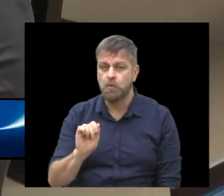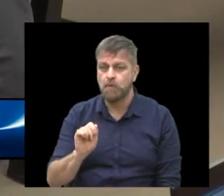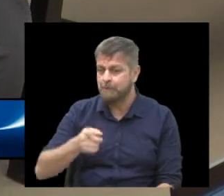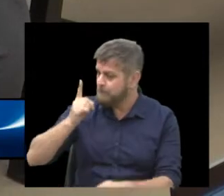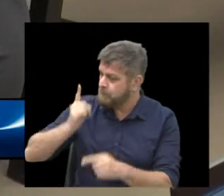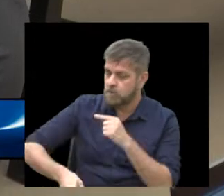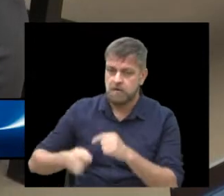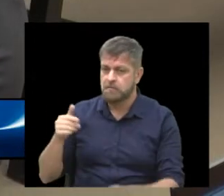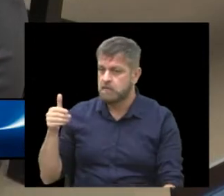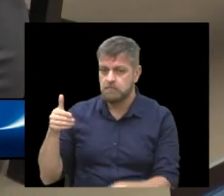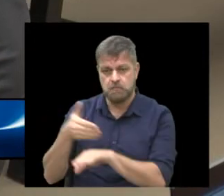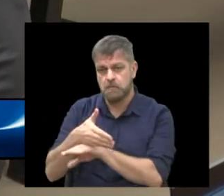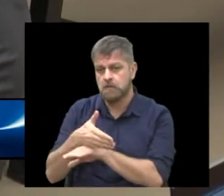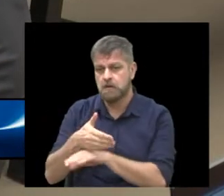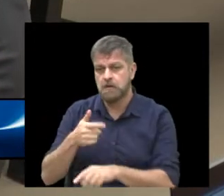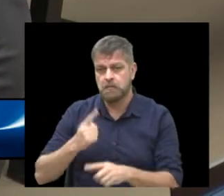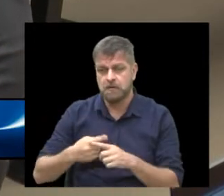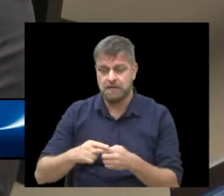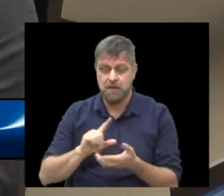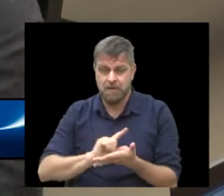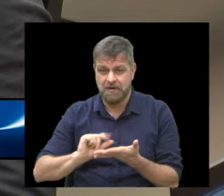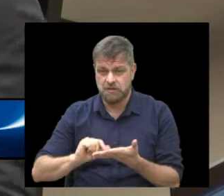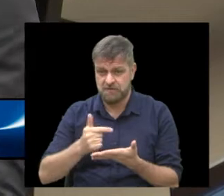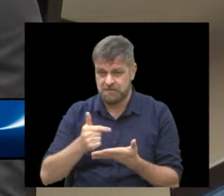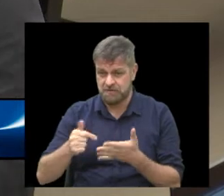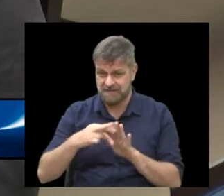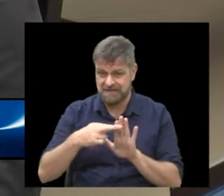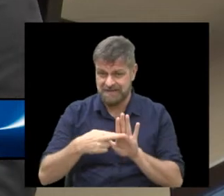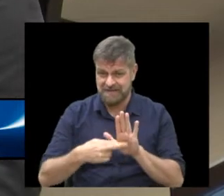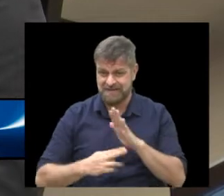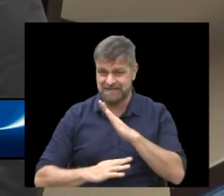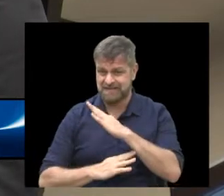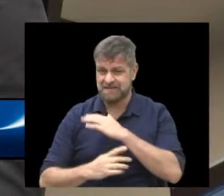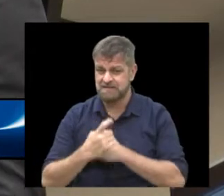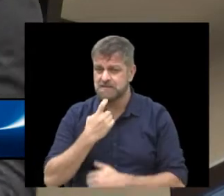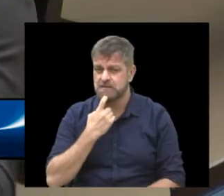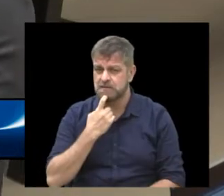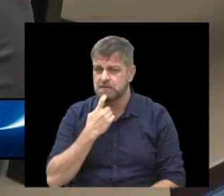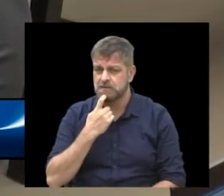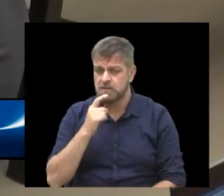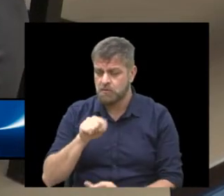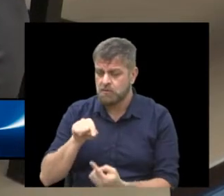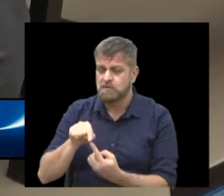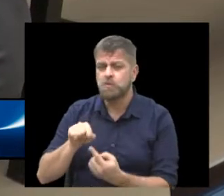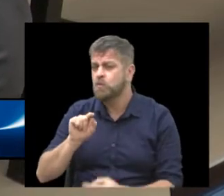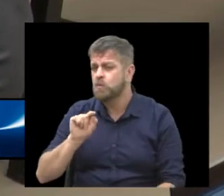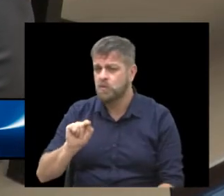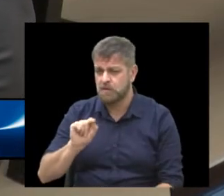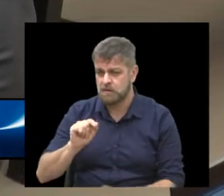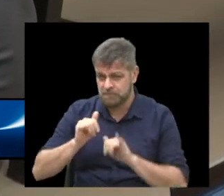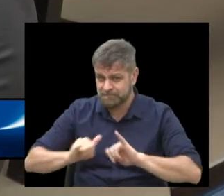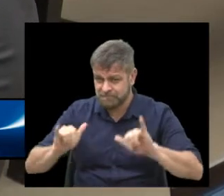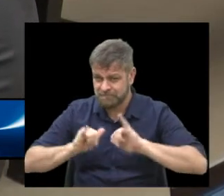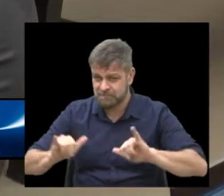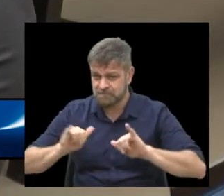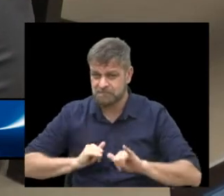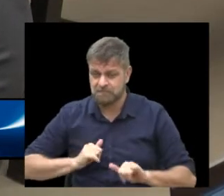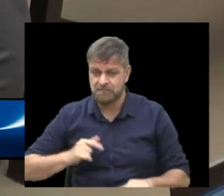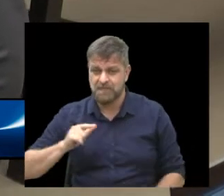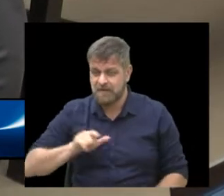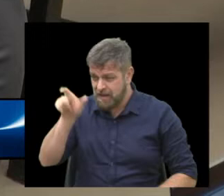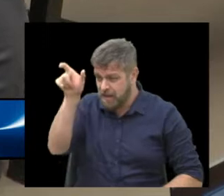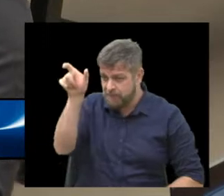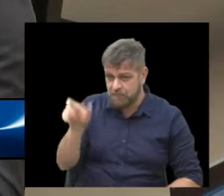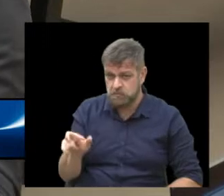pautado isso no artigo 222 do Regimento Interno da Câmara Municipal, para que todos saibam, né, que diz que qualquer